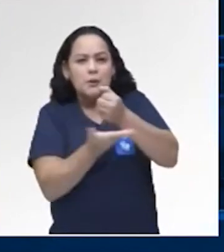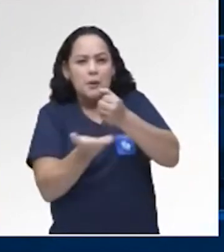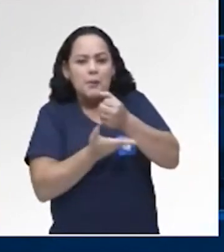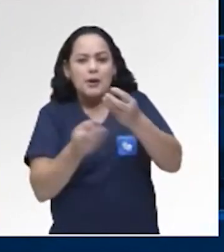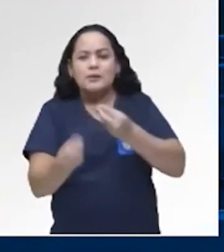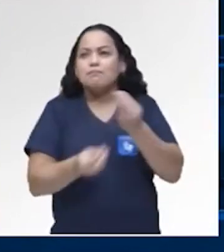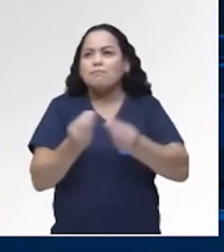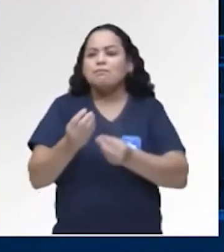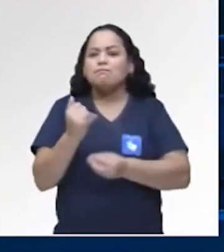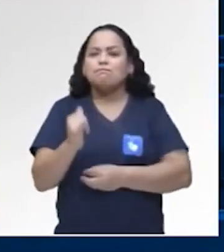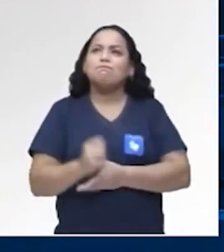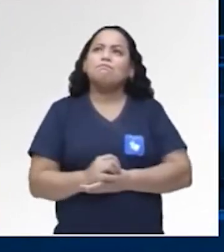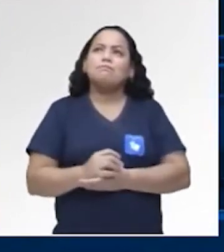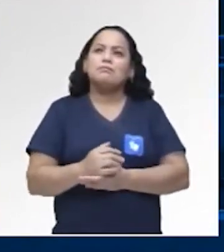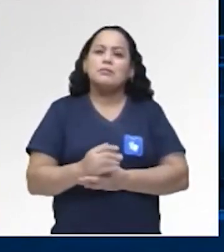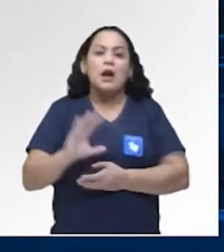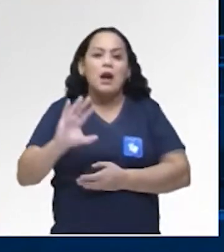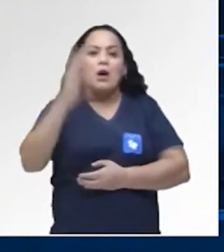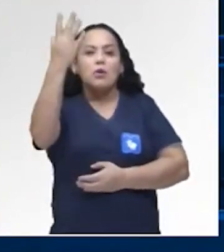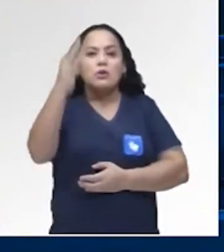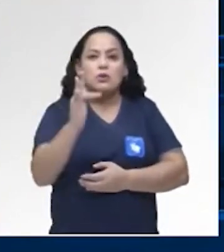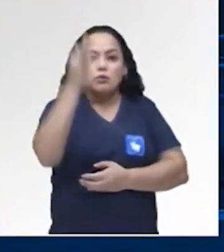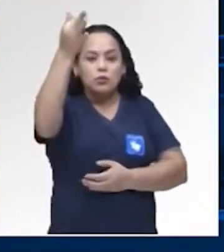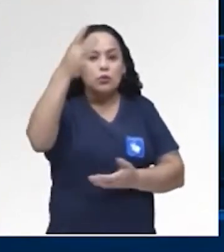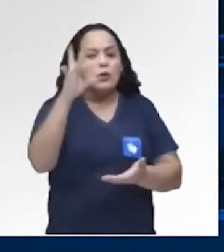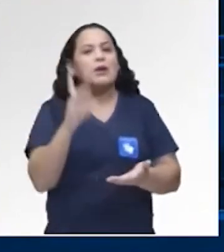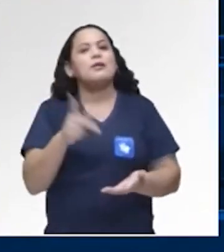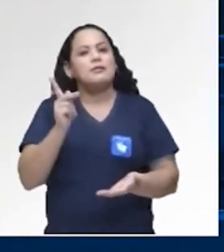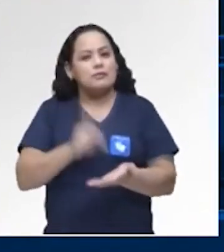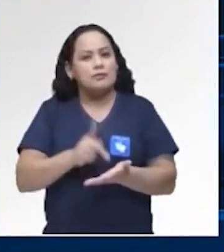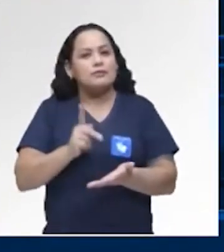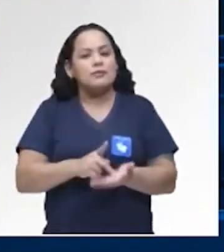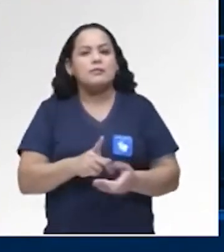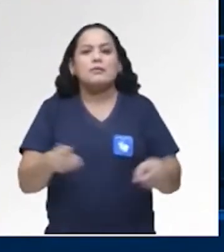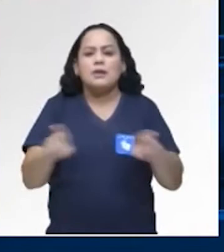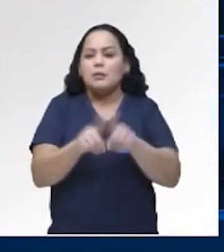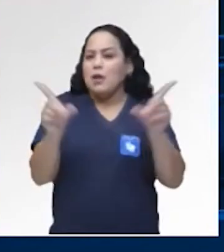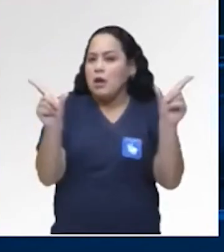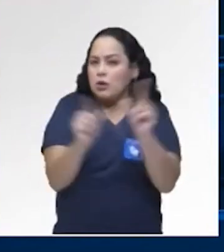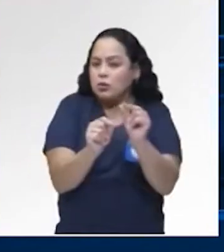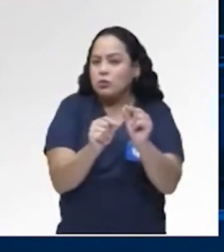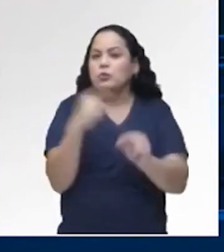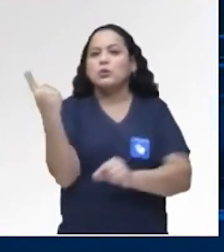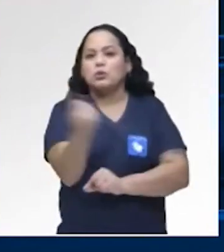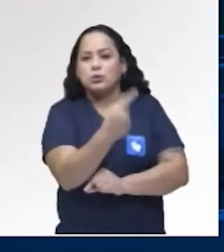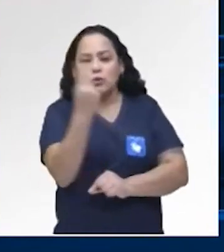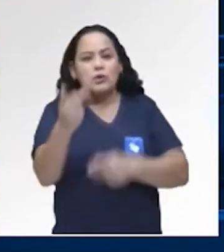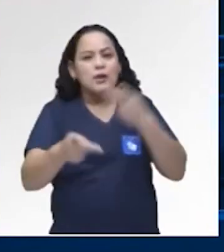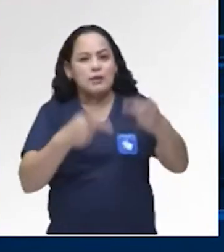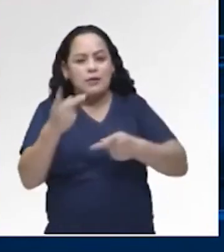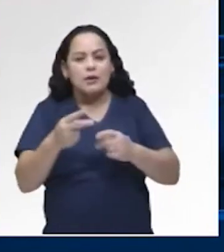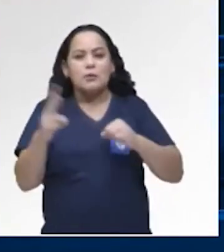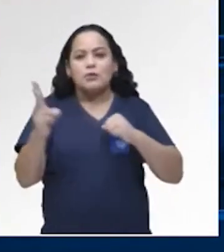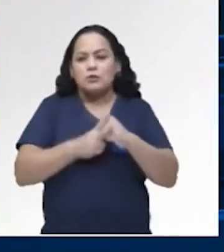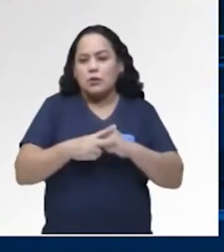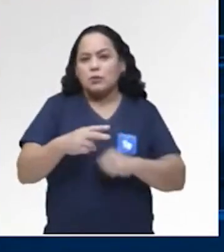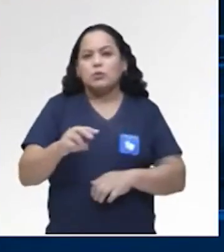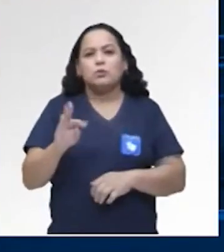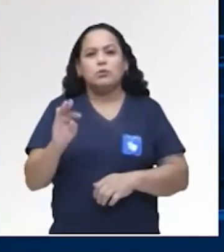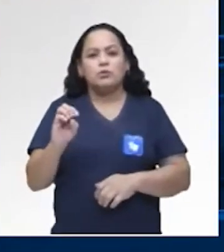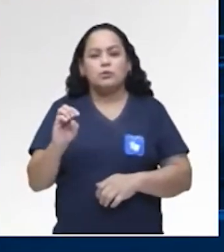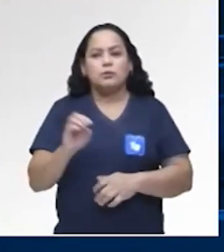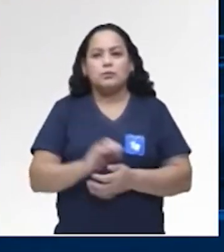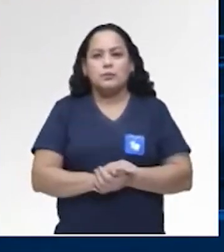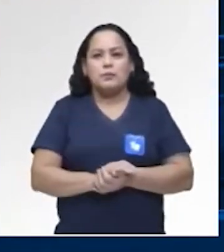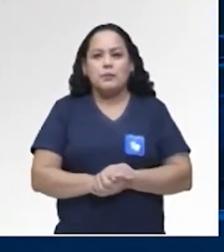de algo que vai acontecer com certeza e, resumidamente, nós falamos, né, que o verbo to be, aliás, que